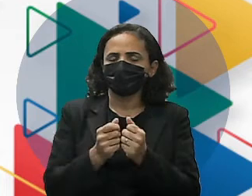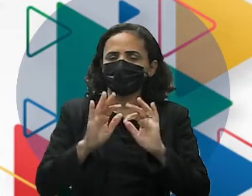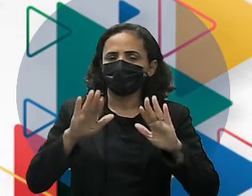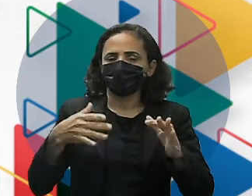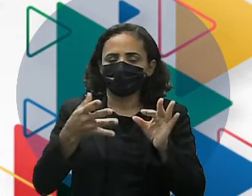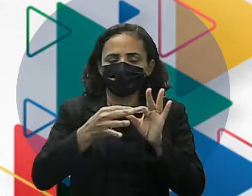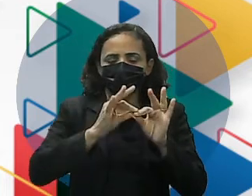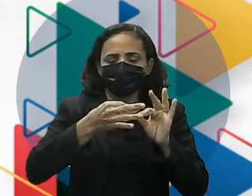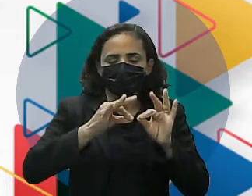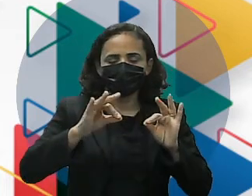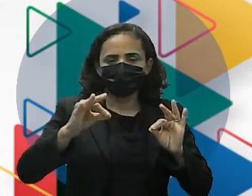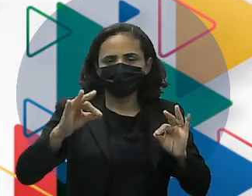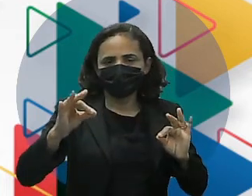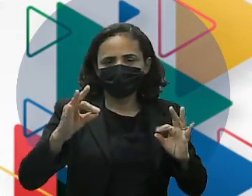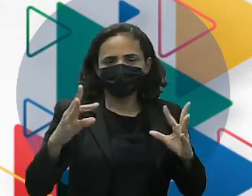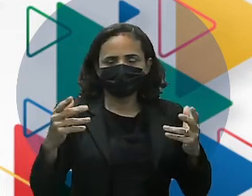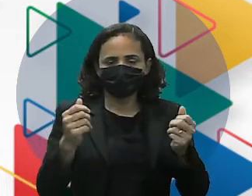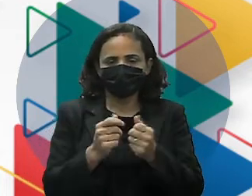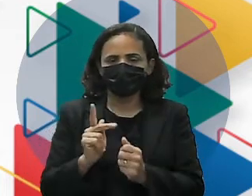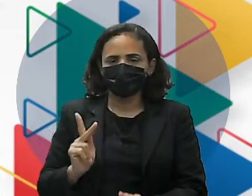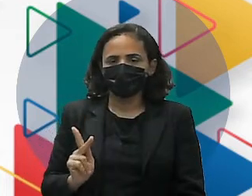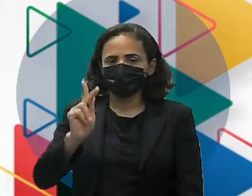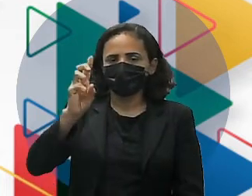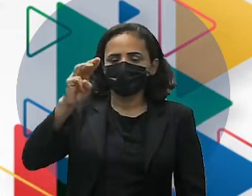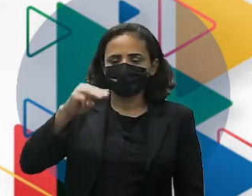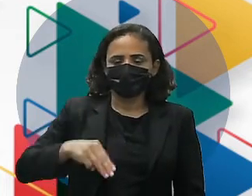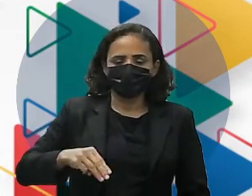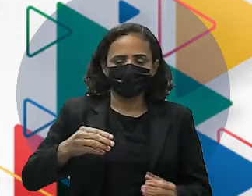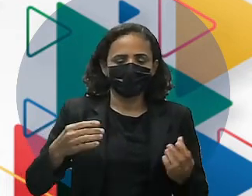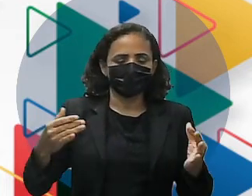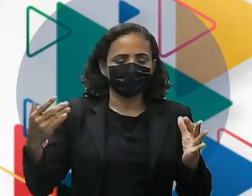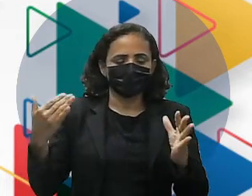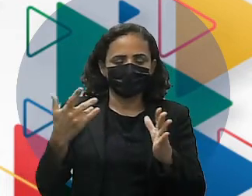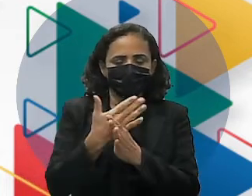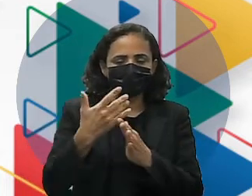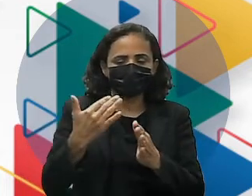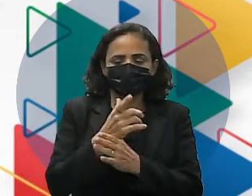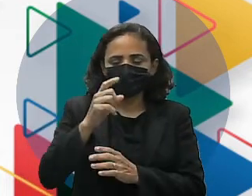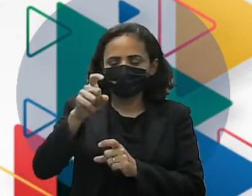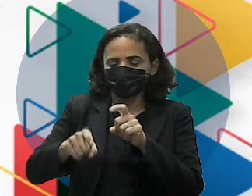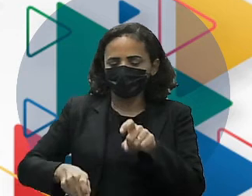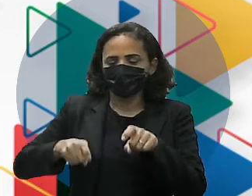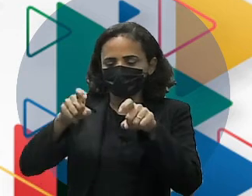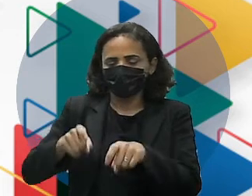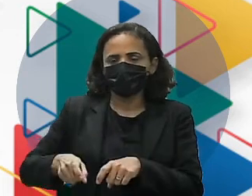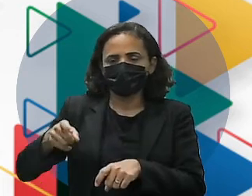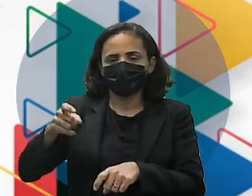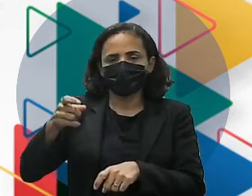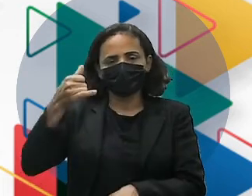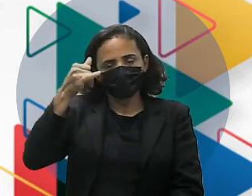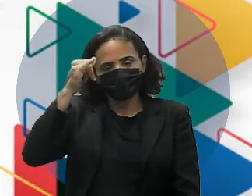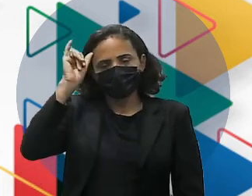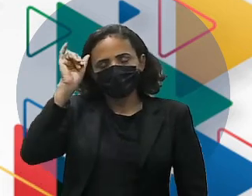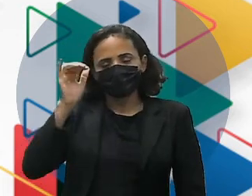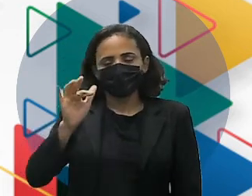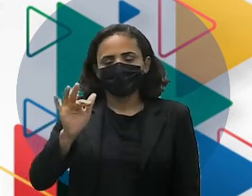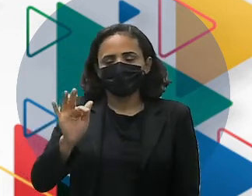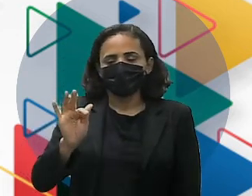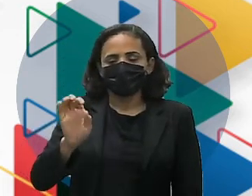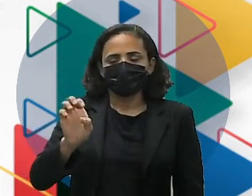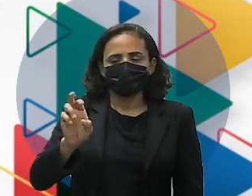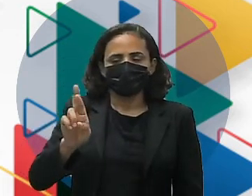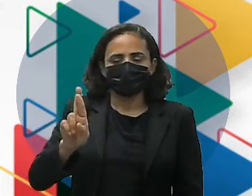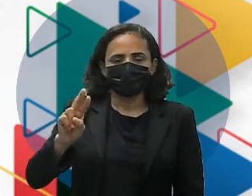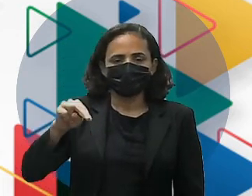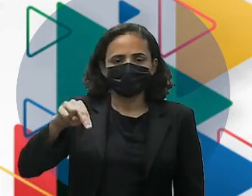a distância em quilômetros entre a cidade e a fazenda de Fernando? Meus queridos,